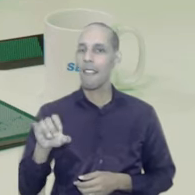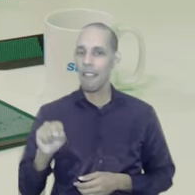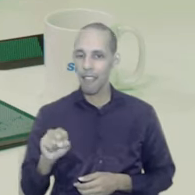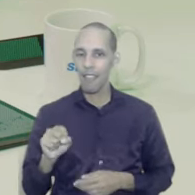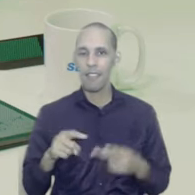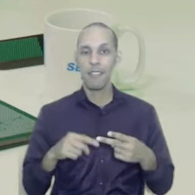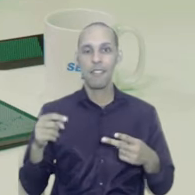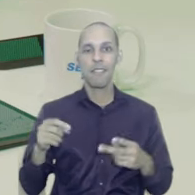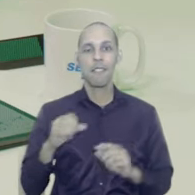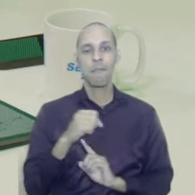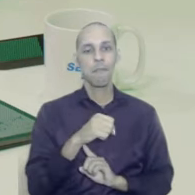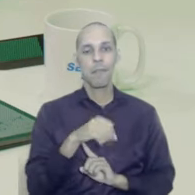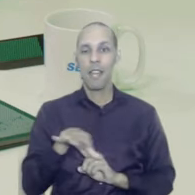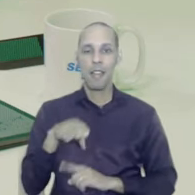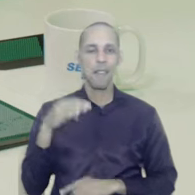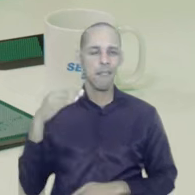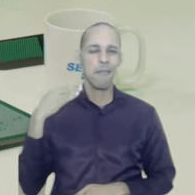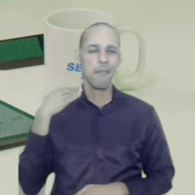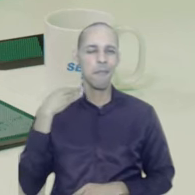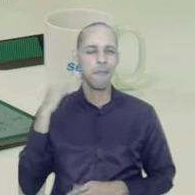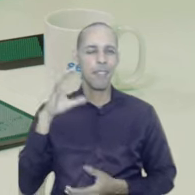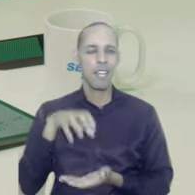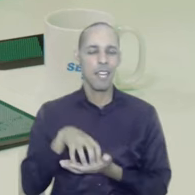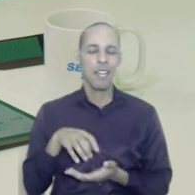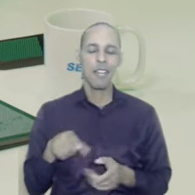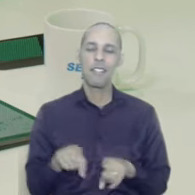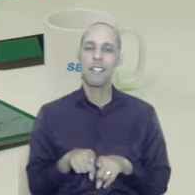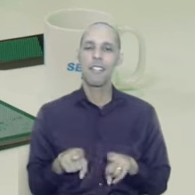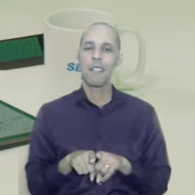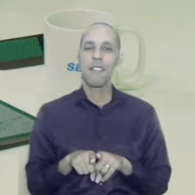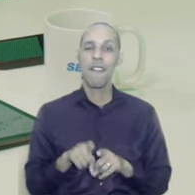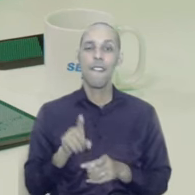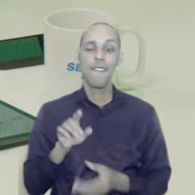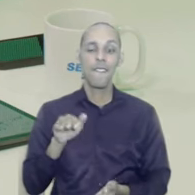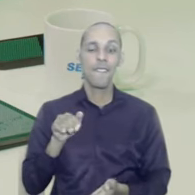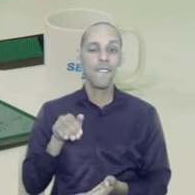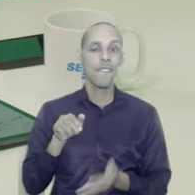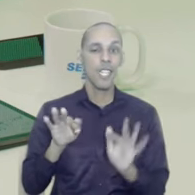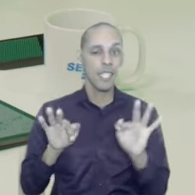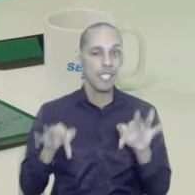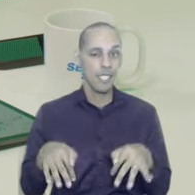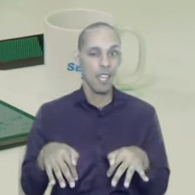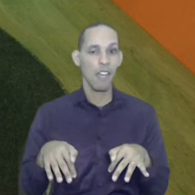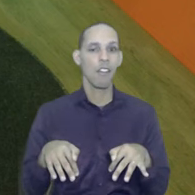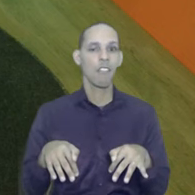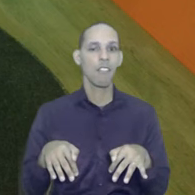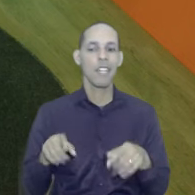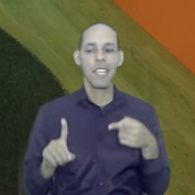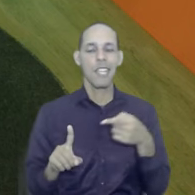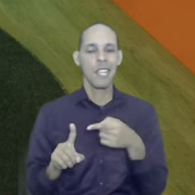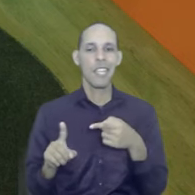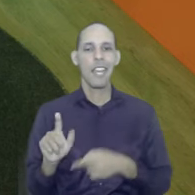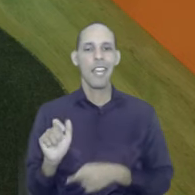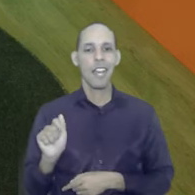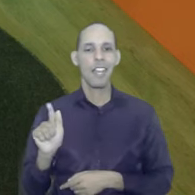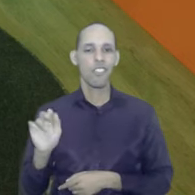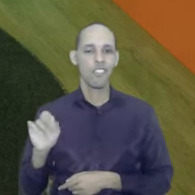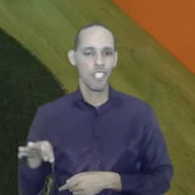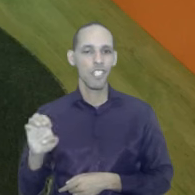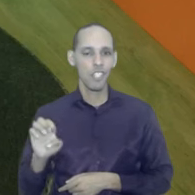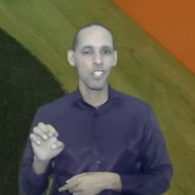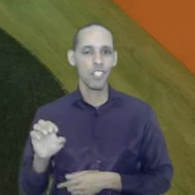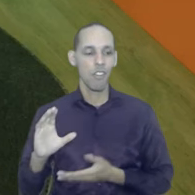pros agentes de repasse que são os responsáveis no final do dia se tiver um problema é o agente de repasse que responde então enfim tem